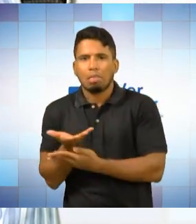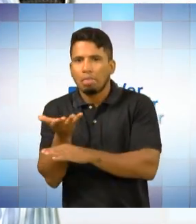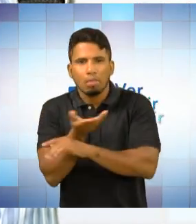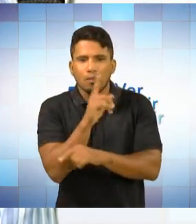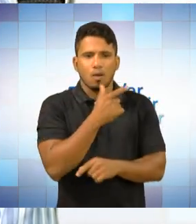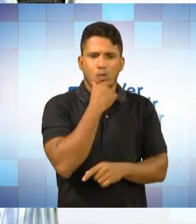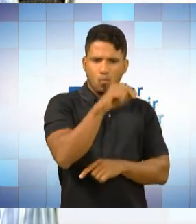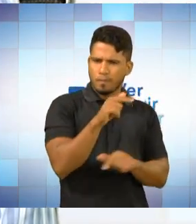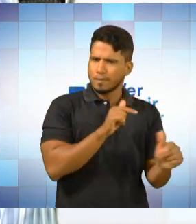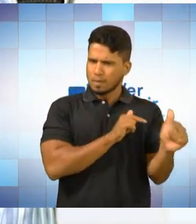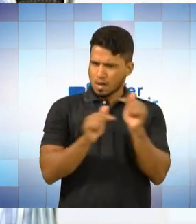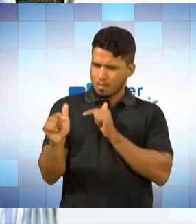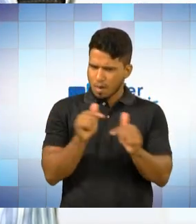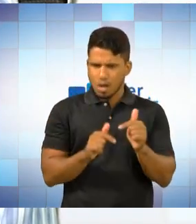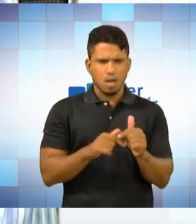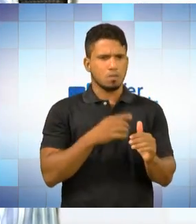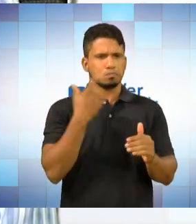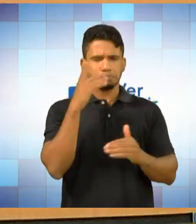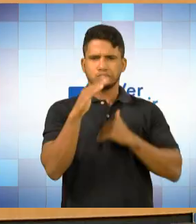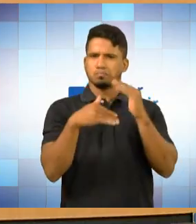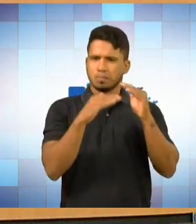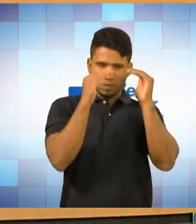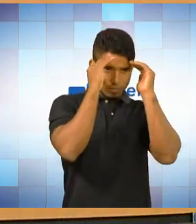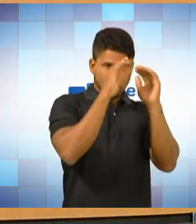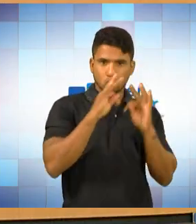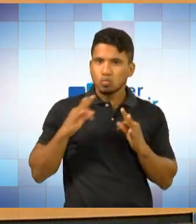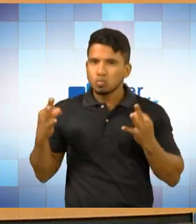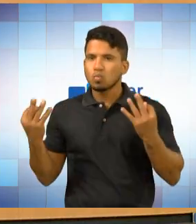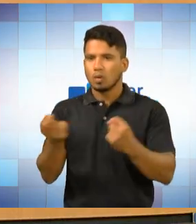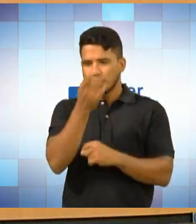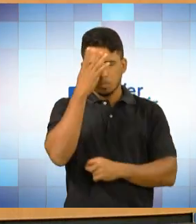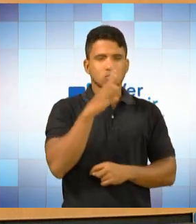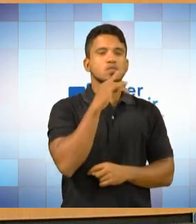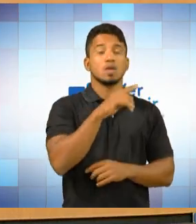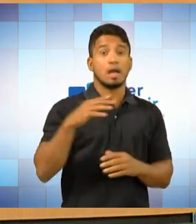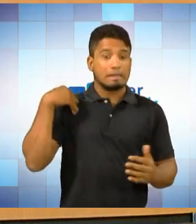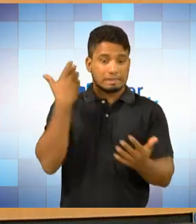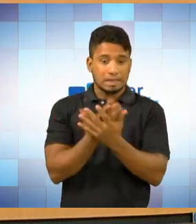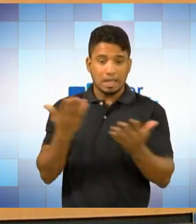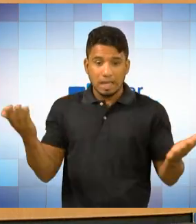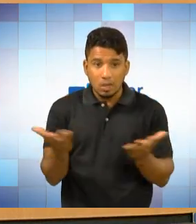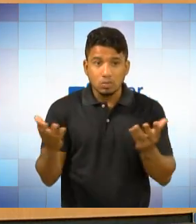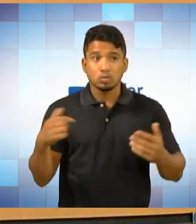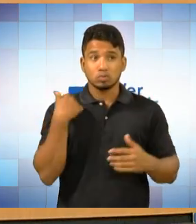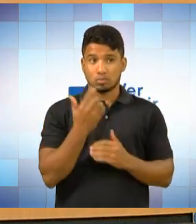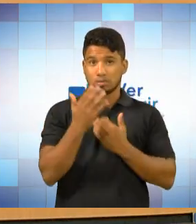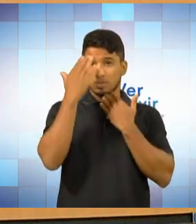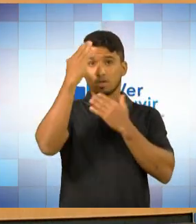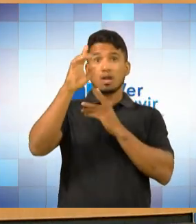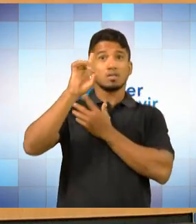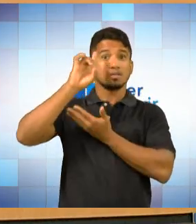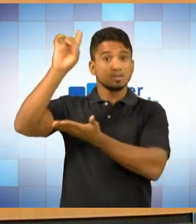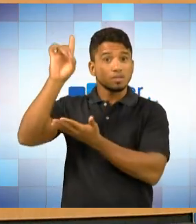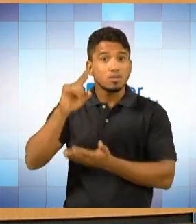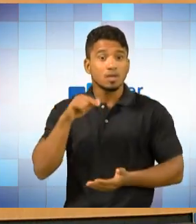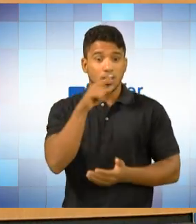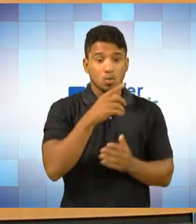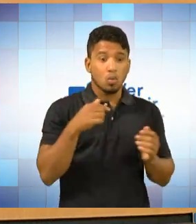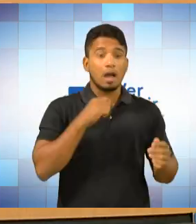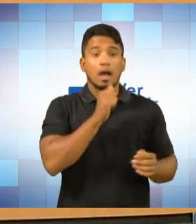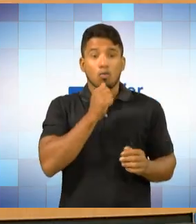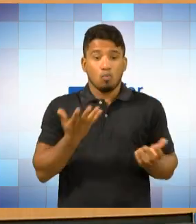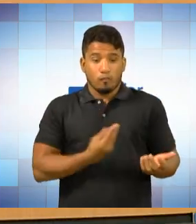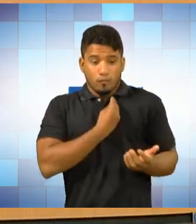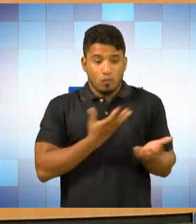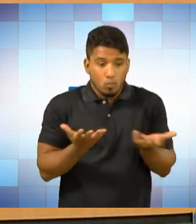Era um cidadão muito promissor. Respeitado, conceituado. Até hoje, né? Está, graças a Deus, esse é o único que está entre nós.